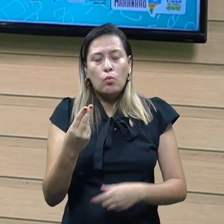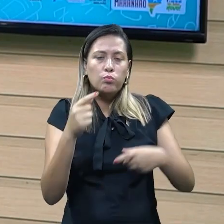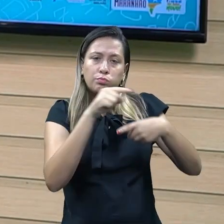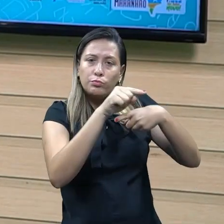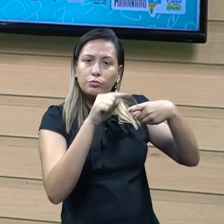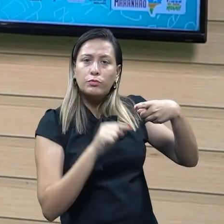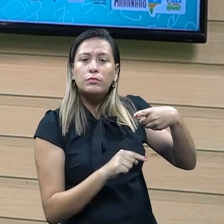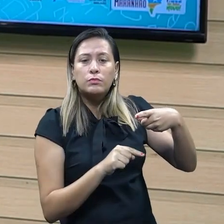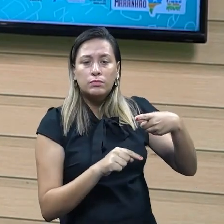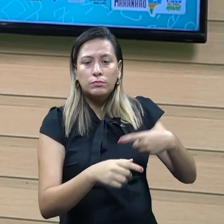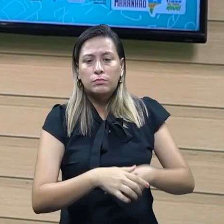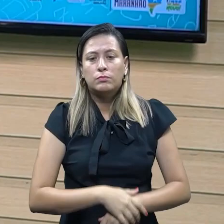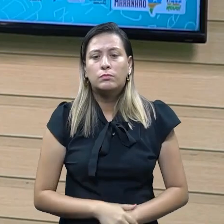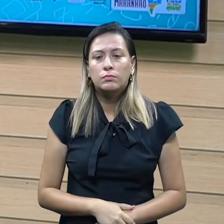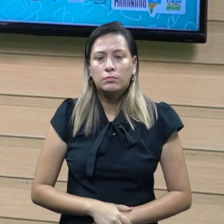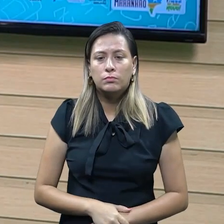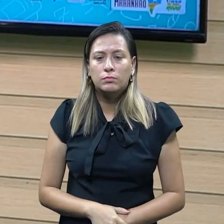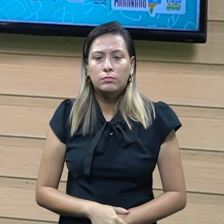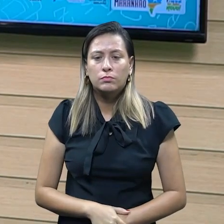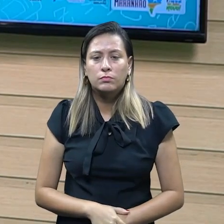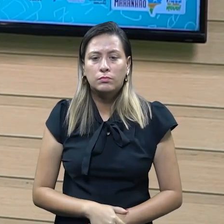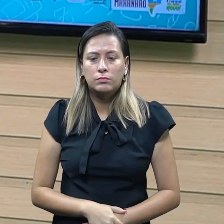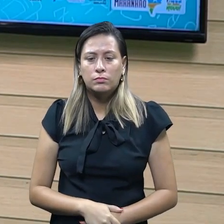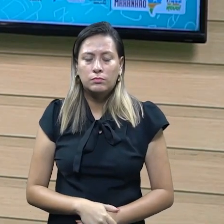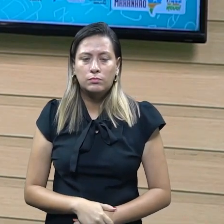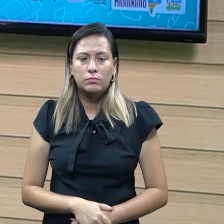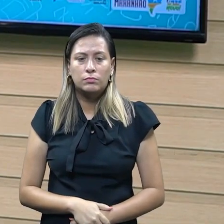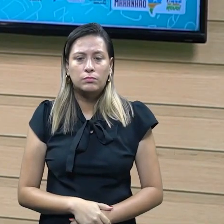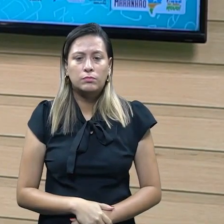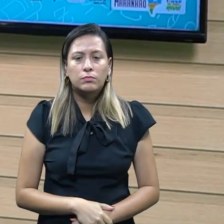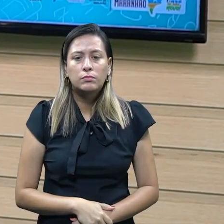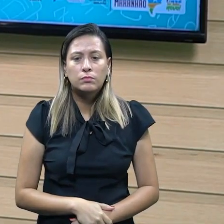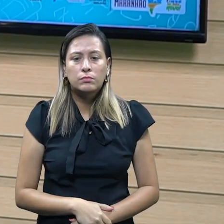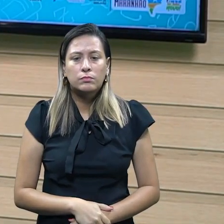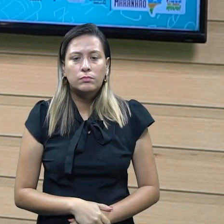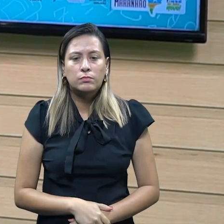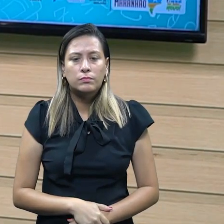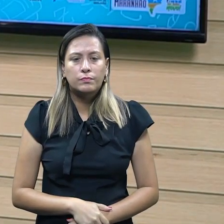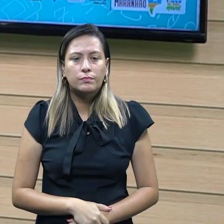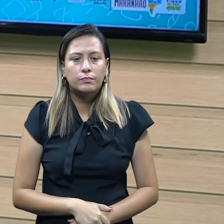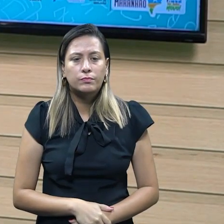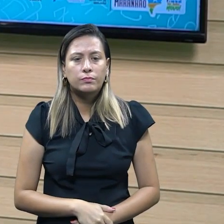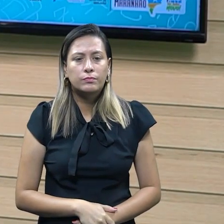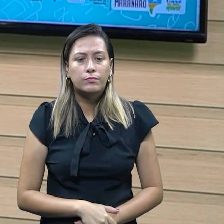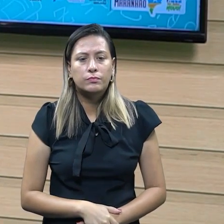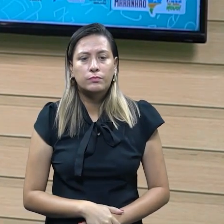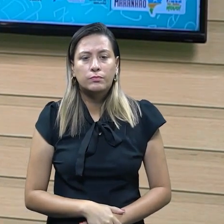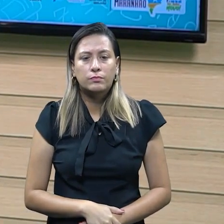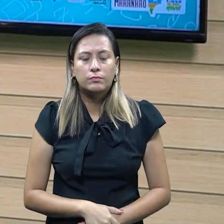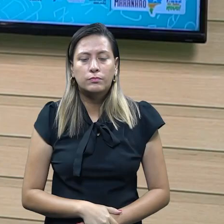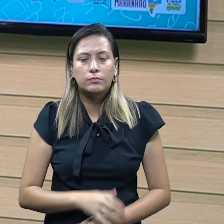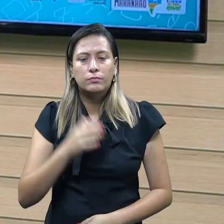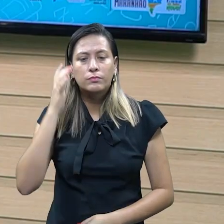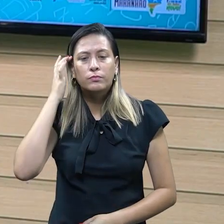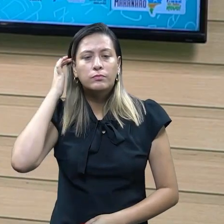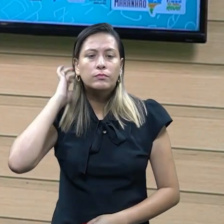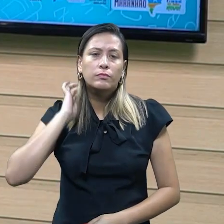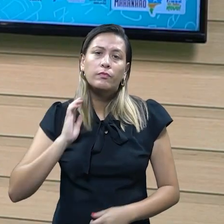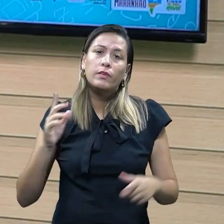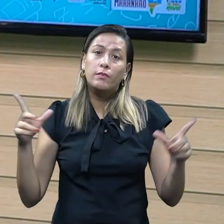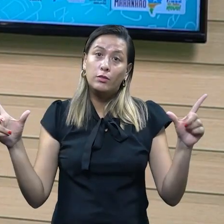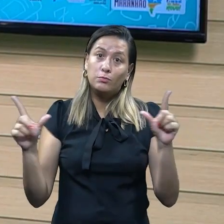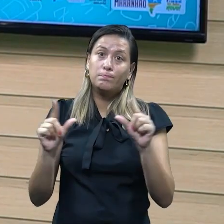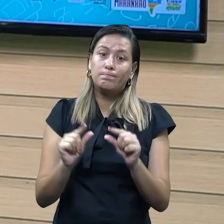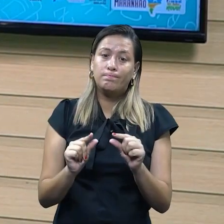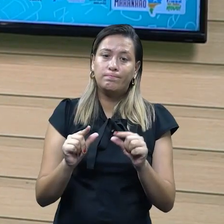fração, esse desenho será ampliado. Se ele for menor que 1, 1/2, 0,5, 0,25, ele